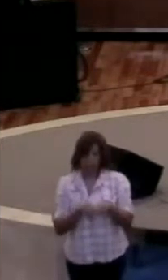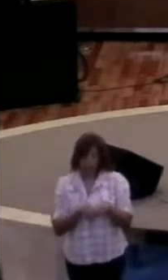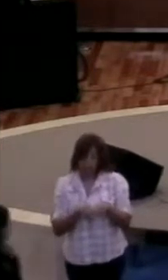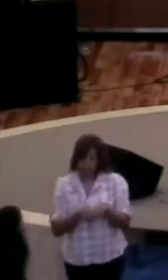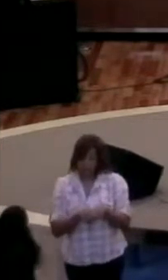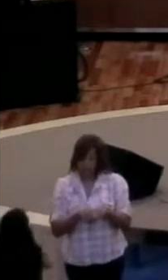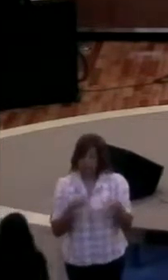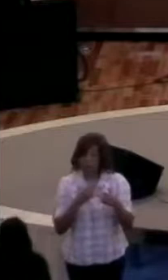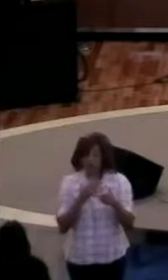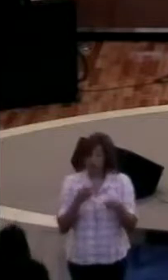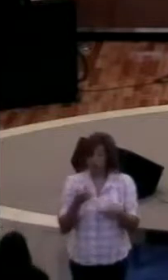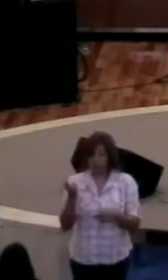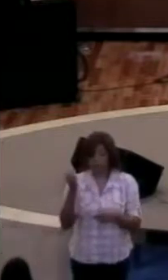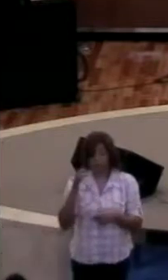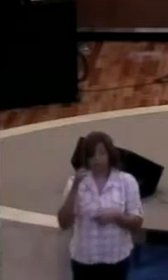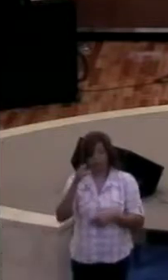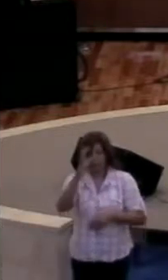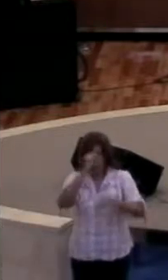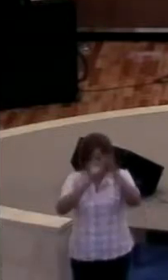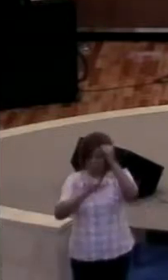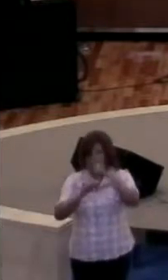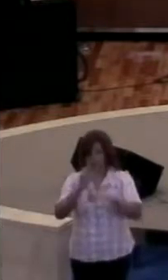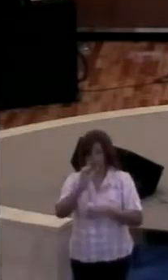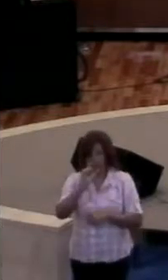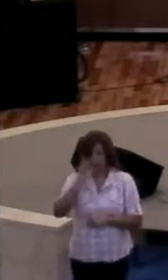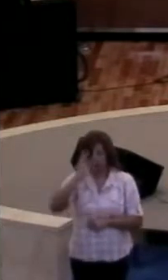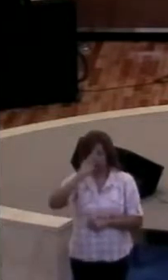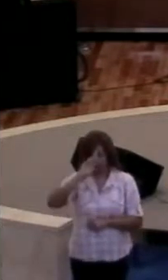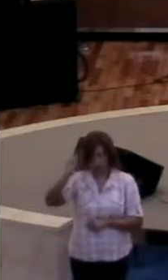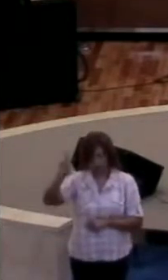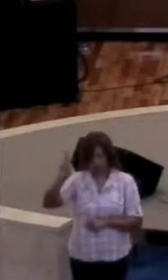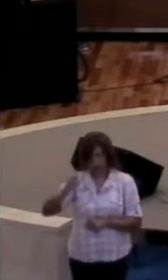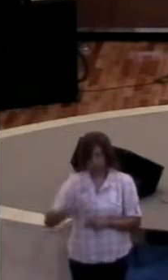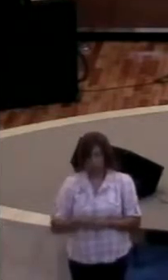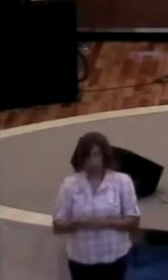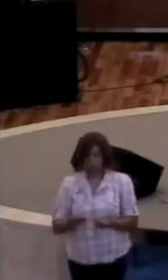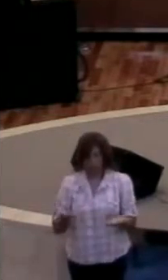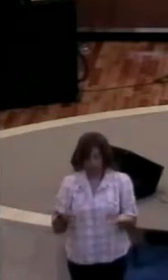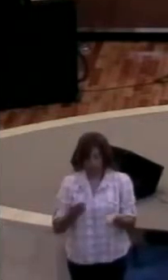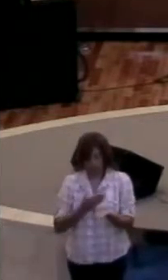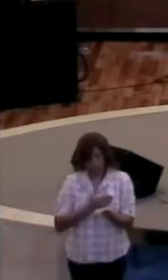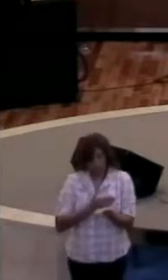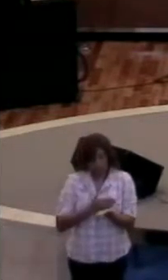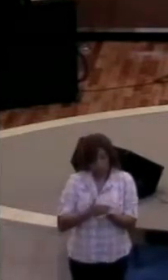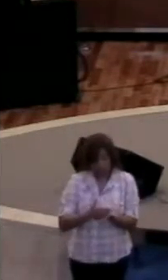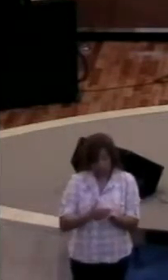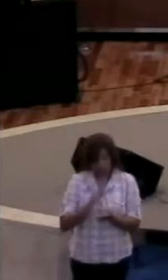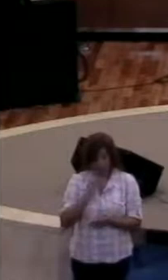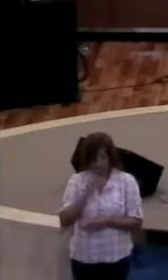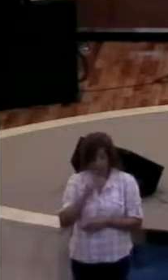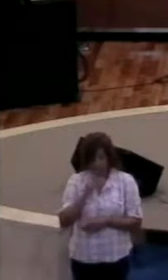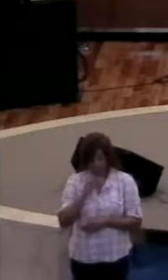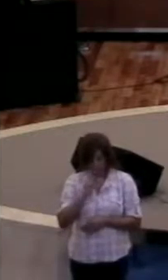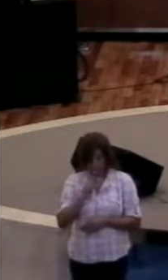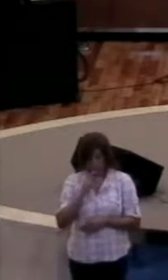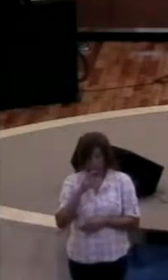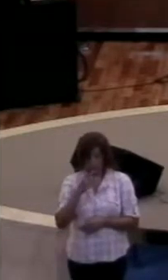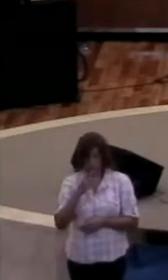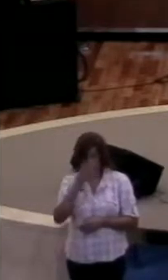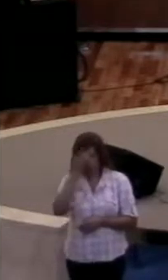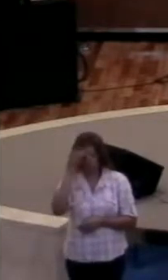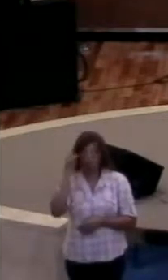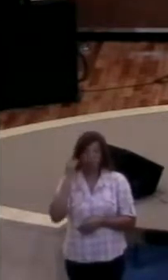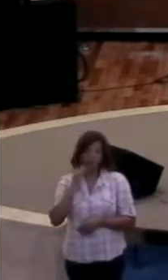ouvir a palavra do Senhor. Pois bem, nós vamos começar então falando para você o seguinte, que o